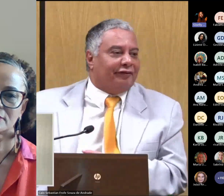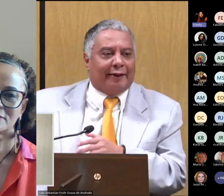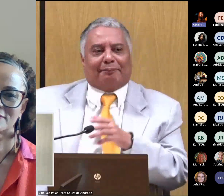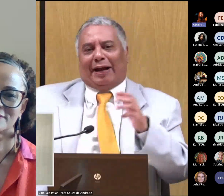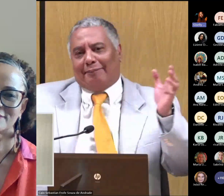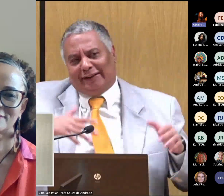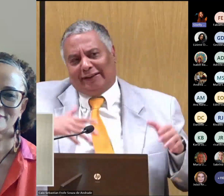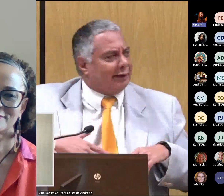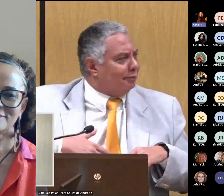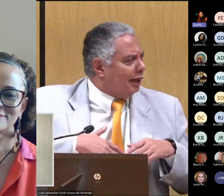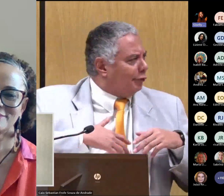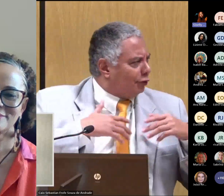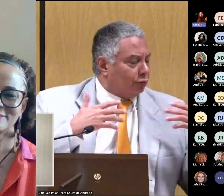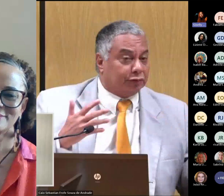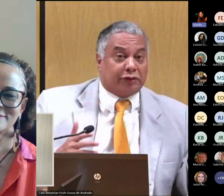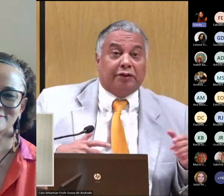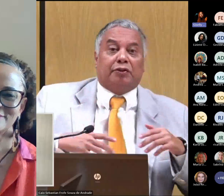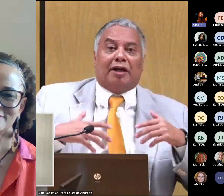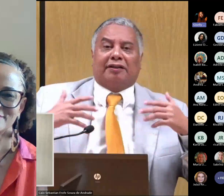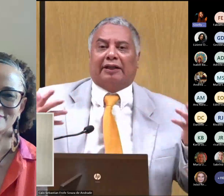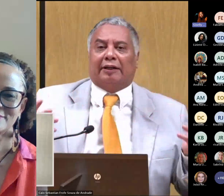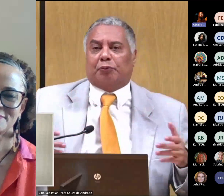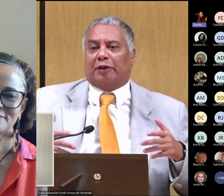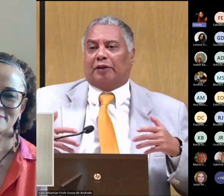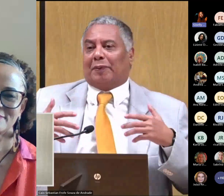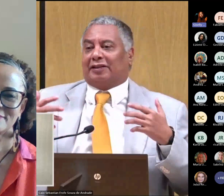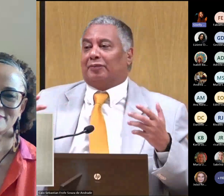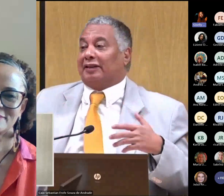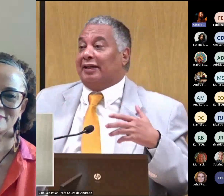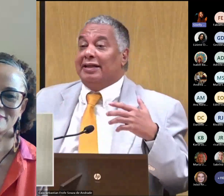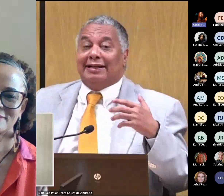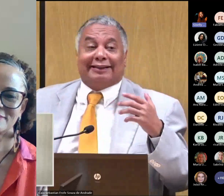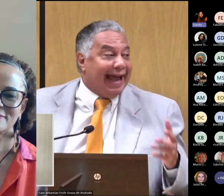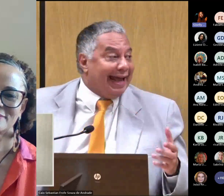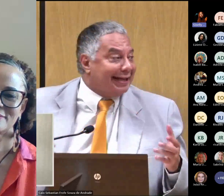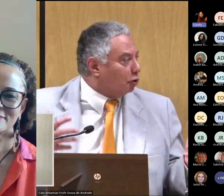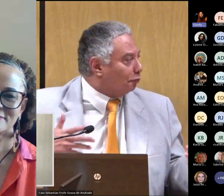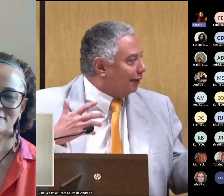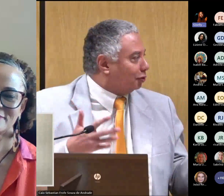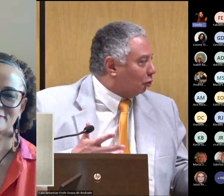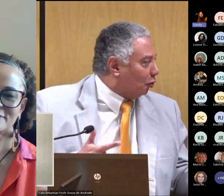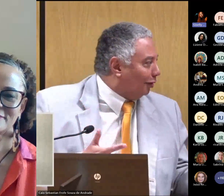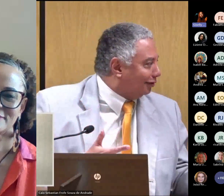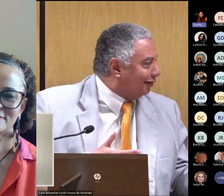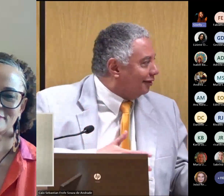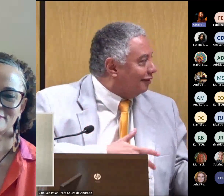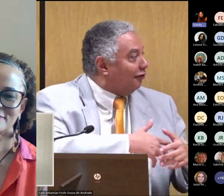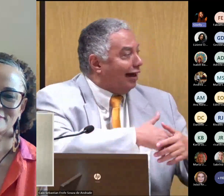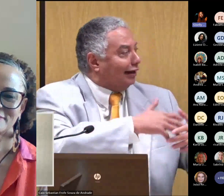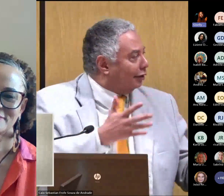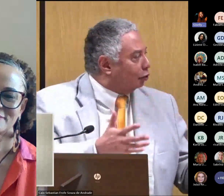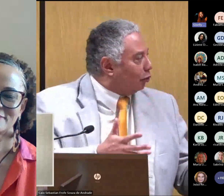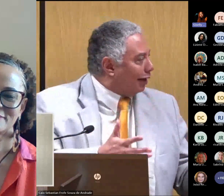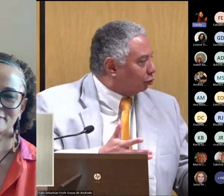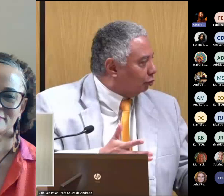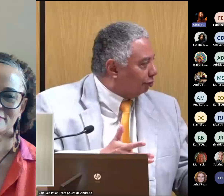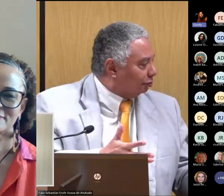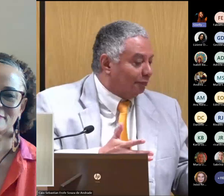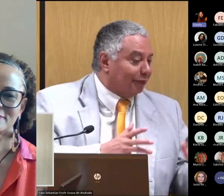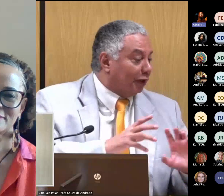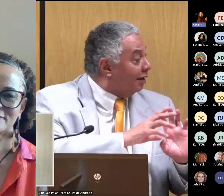vem para briga também ficam discutindo e nós ganhamos porque nós passamos a ter 10.000 pessoas falando do